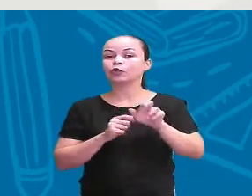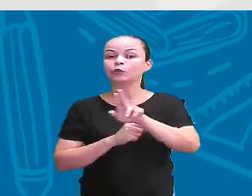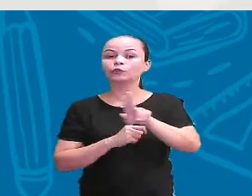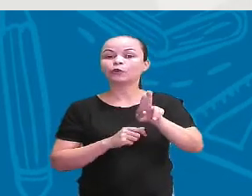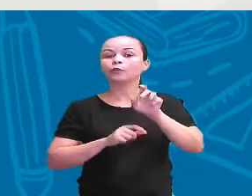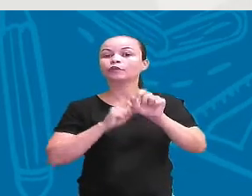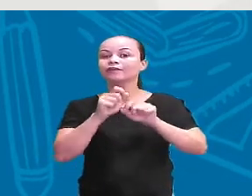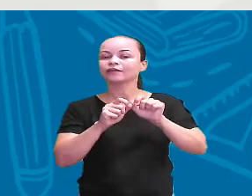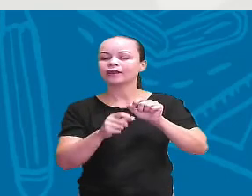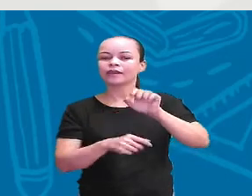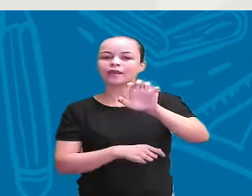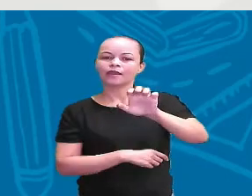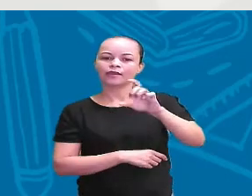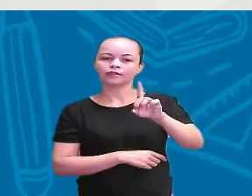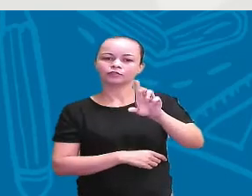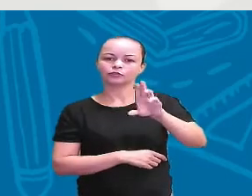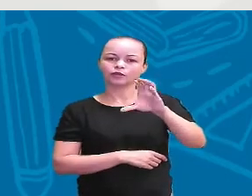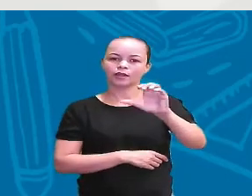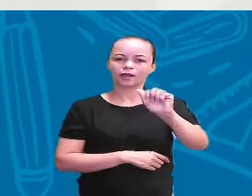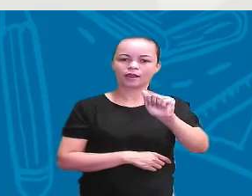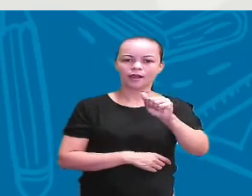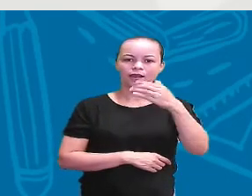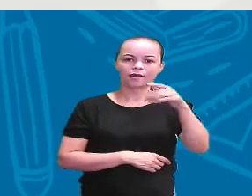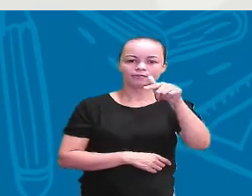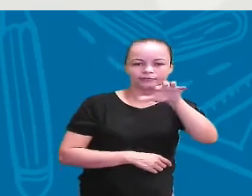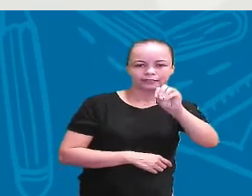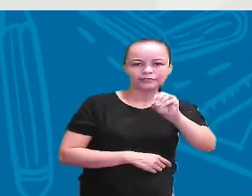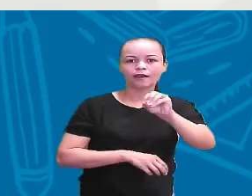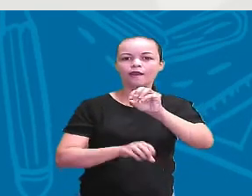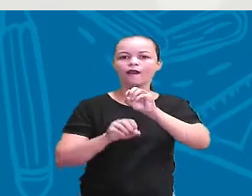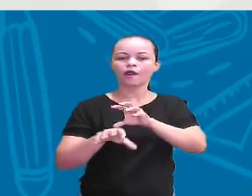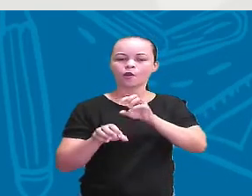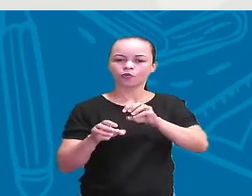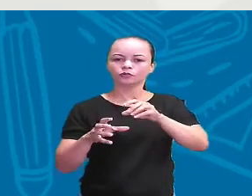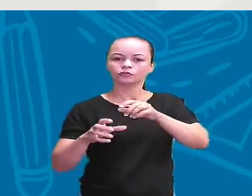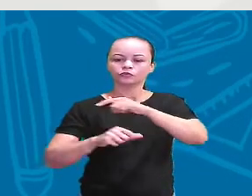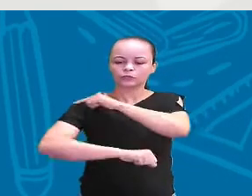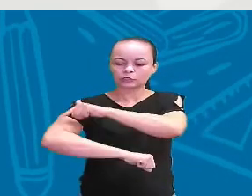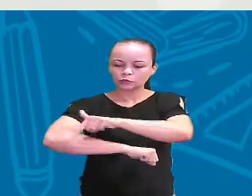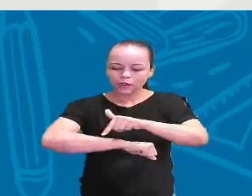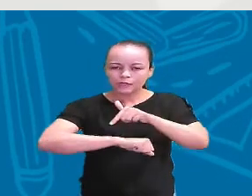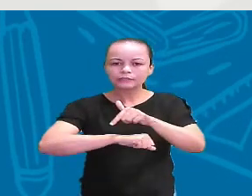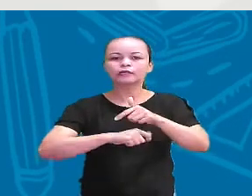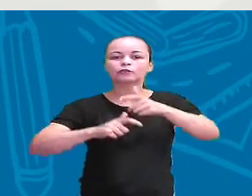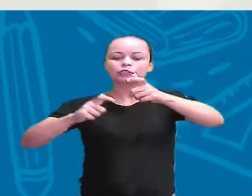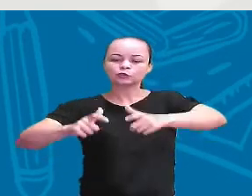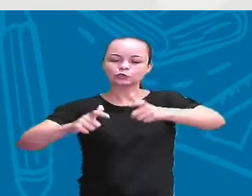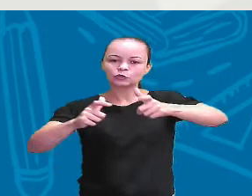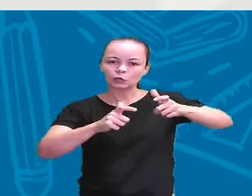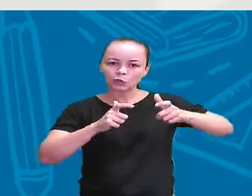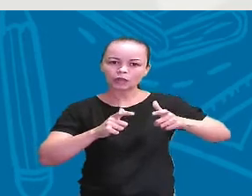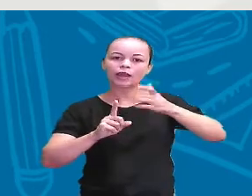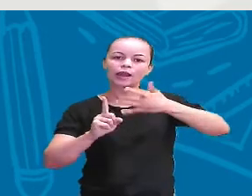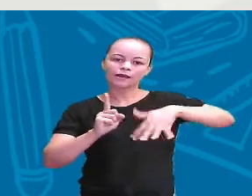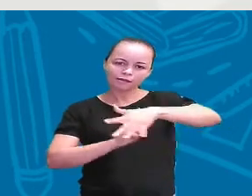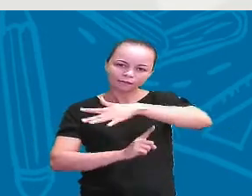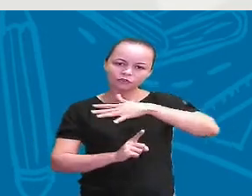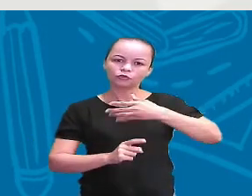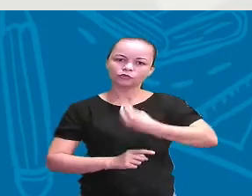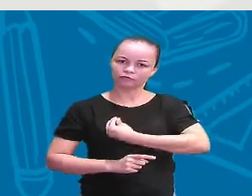educação. Educação dentro do seu meio ambiente. Tá certo? Vamos